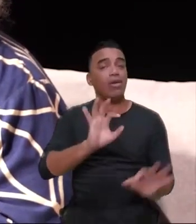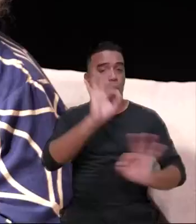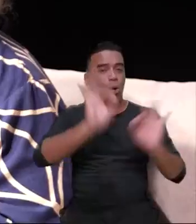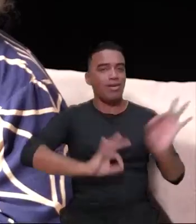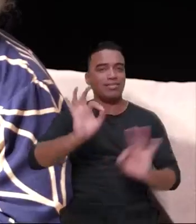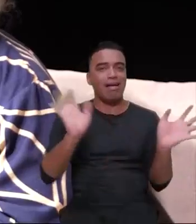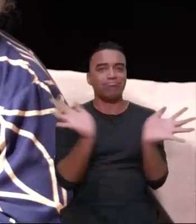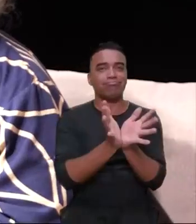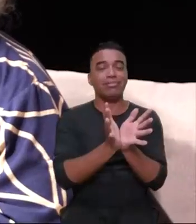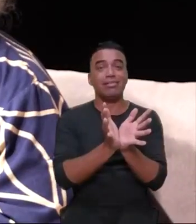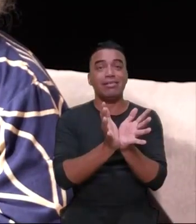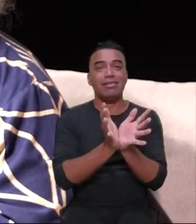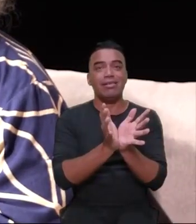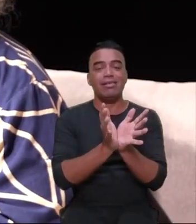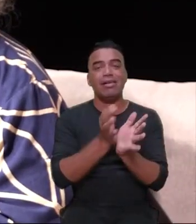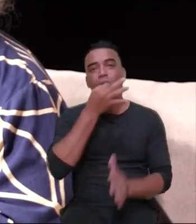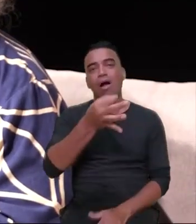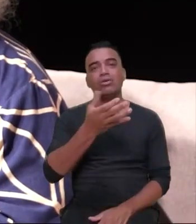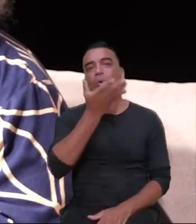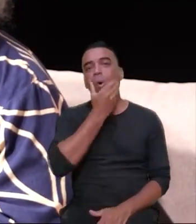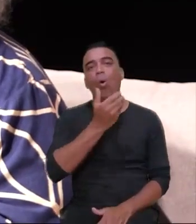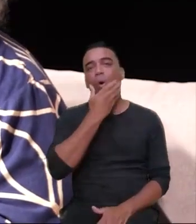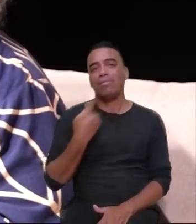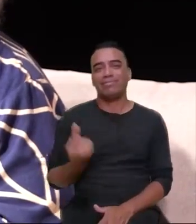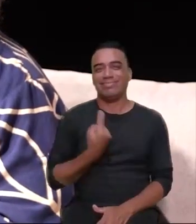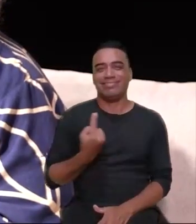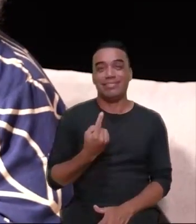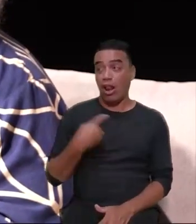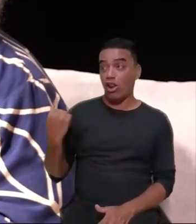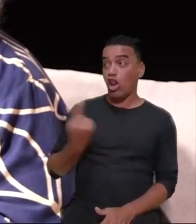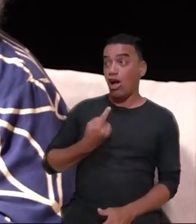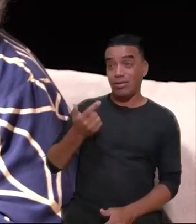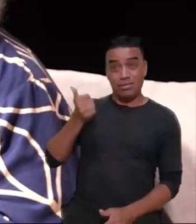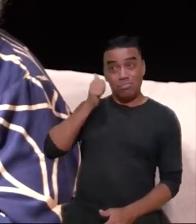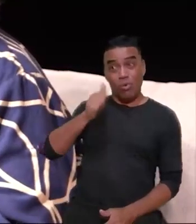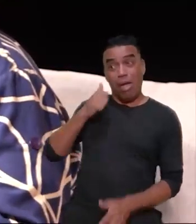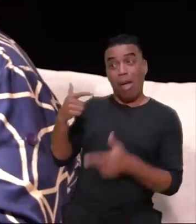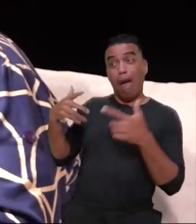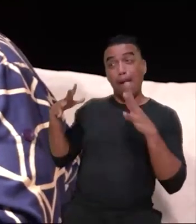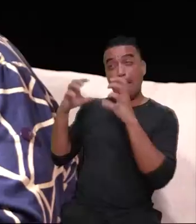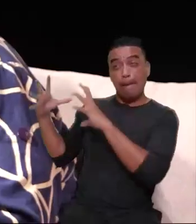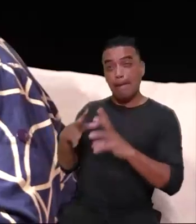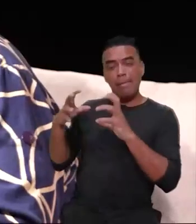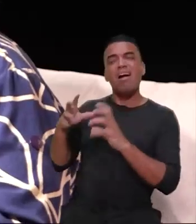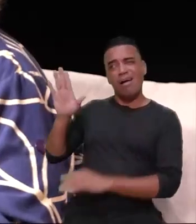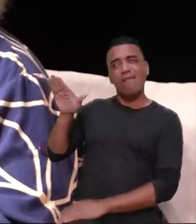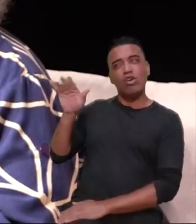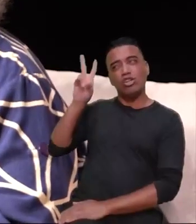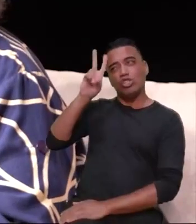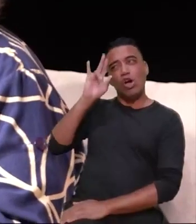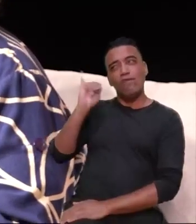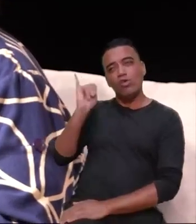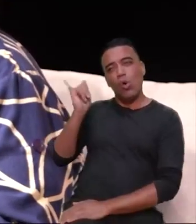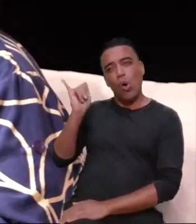Porque eu acho que eles são sozinhos. Porque nós, mulheres, por mais que nós brigamos, eu vou ali, vou te contar uma